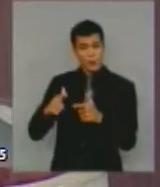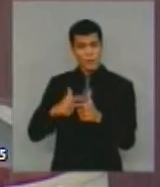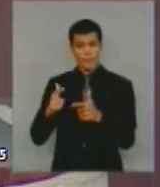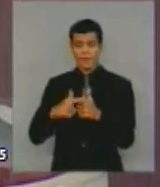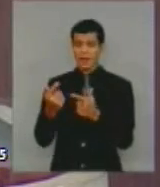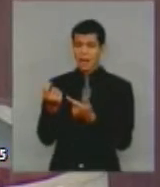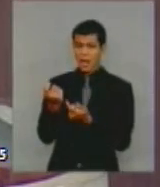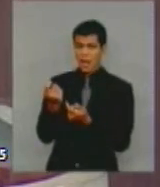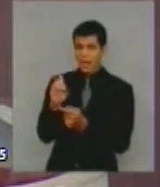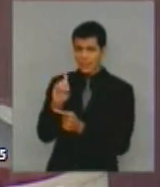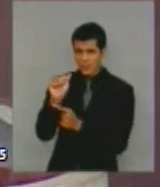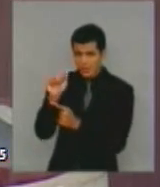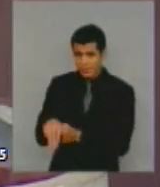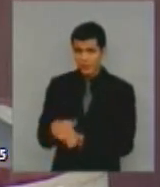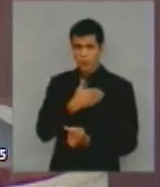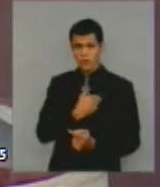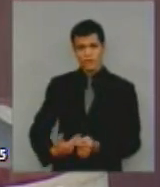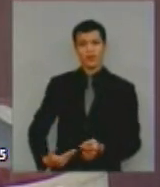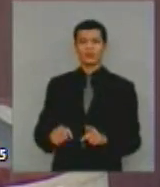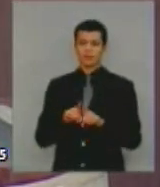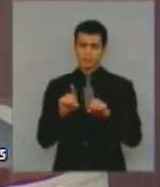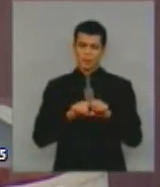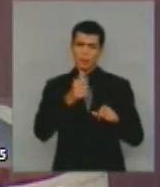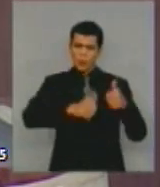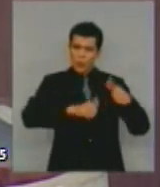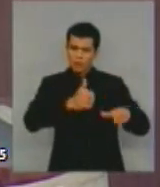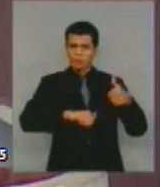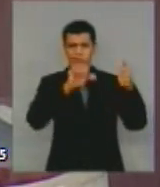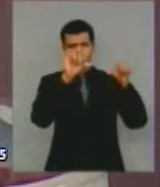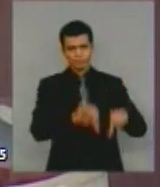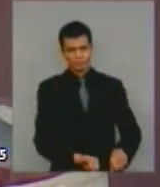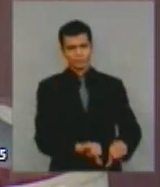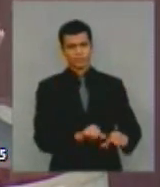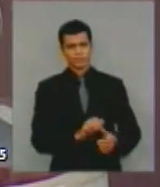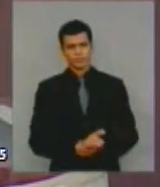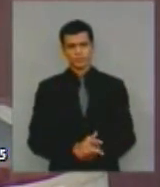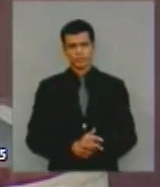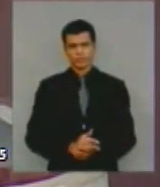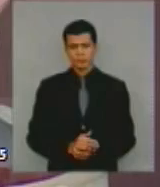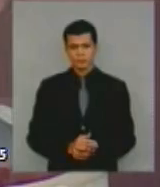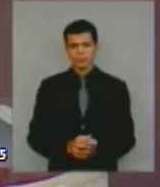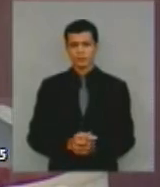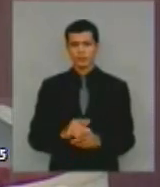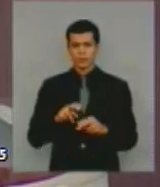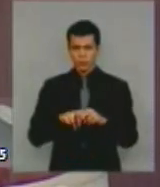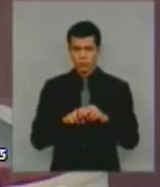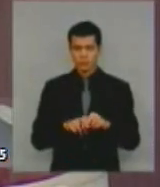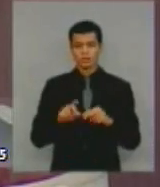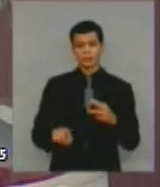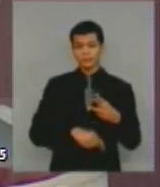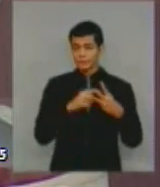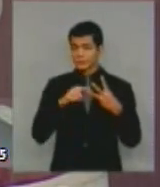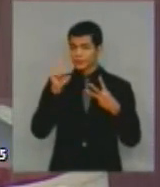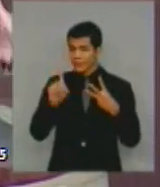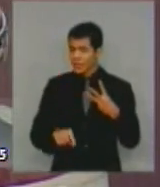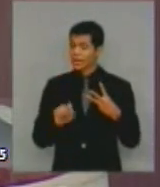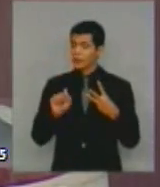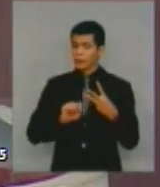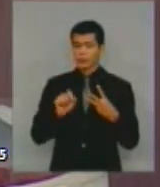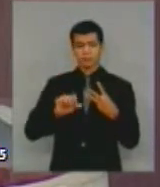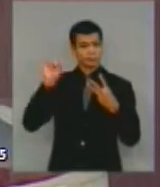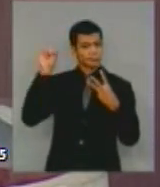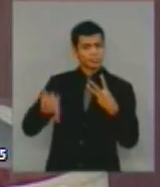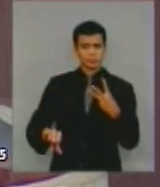da qualidade. Aí entra um terceiro elemento aqui no meu pronunciamento, qual seja, a da gestão da qualidade. É